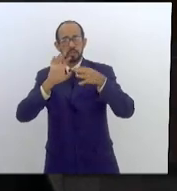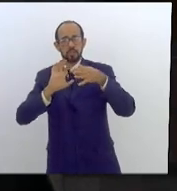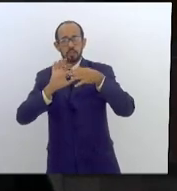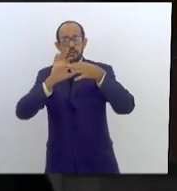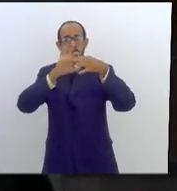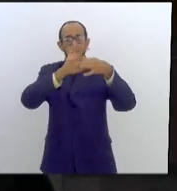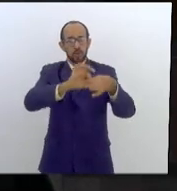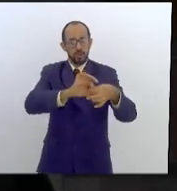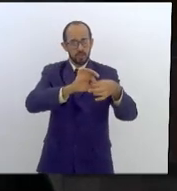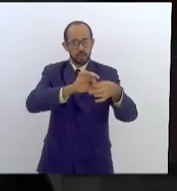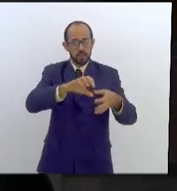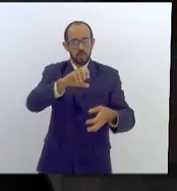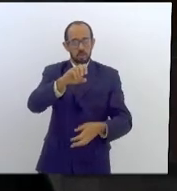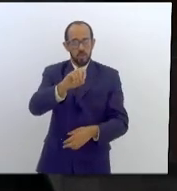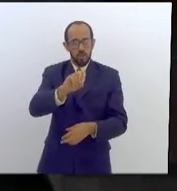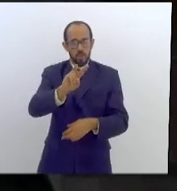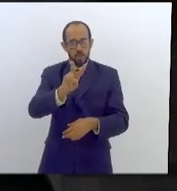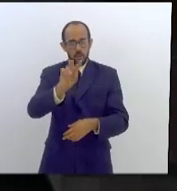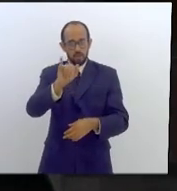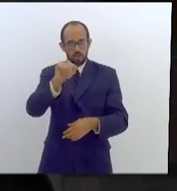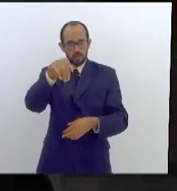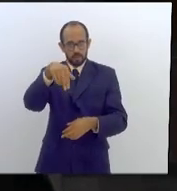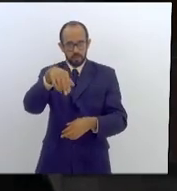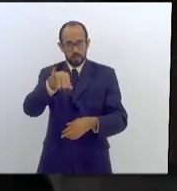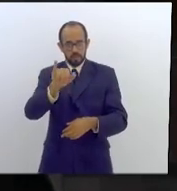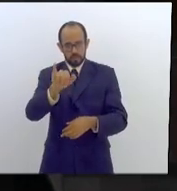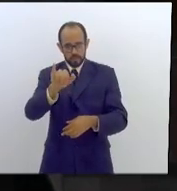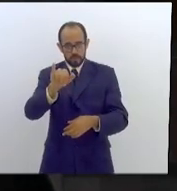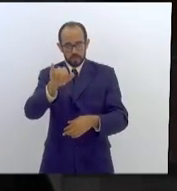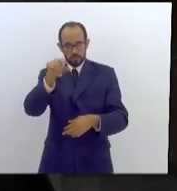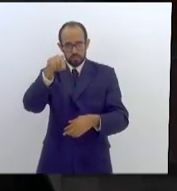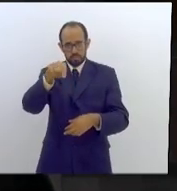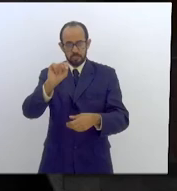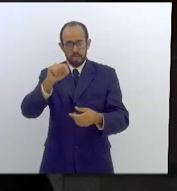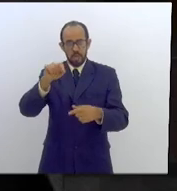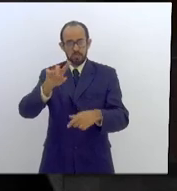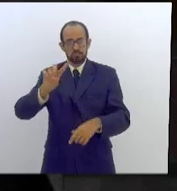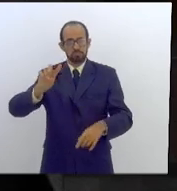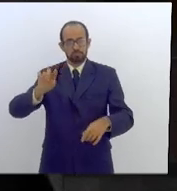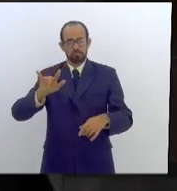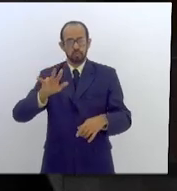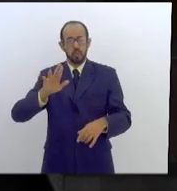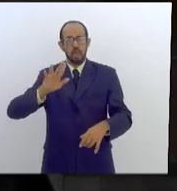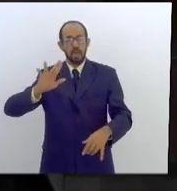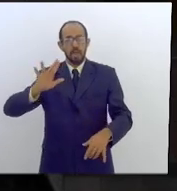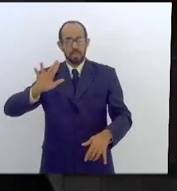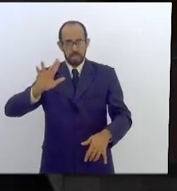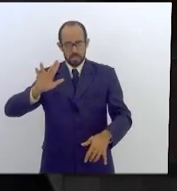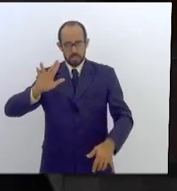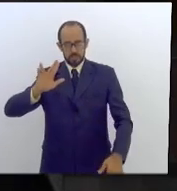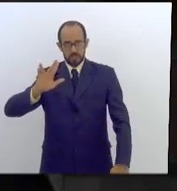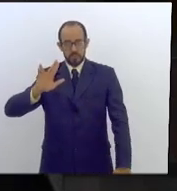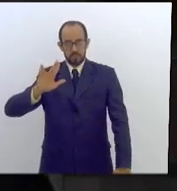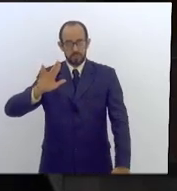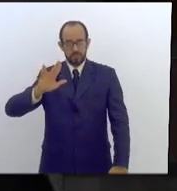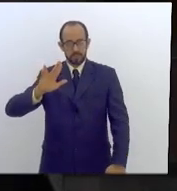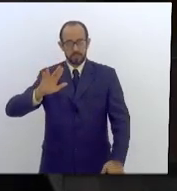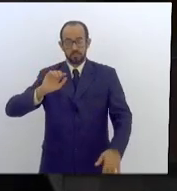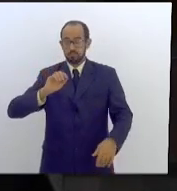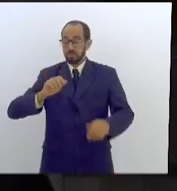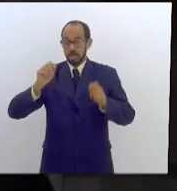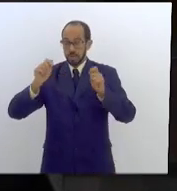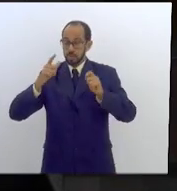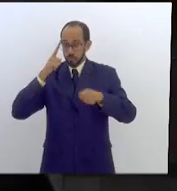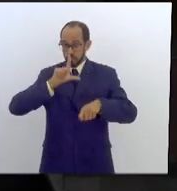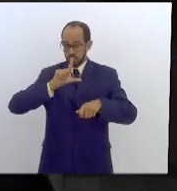ovnis objetos voadores não identificados e que isso pudesse mudar